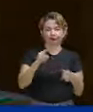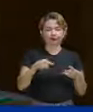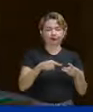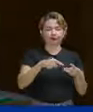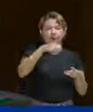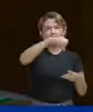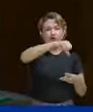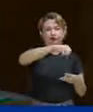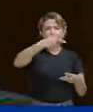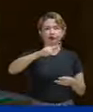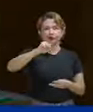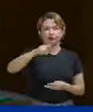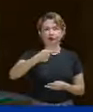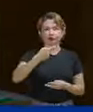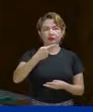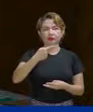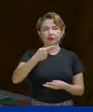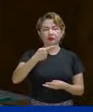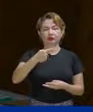de R$